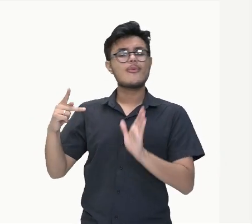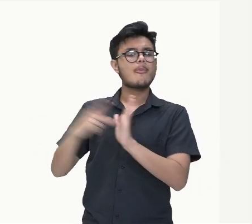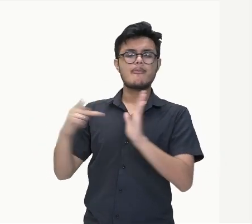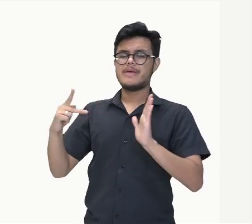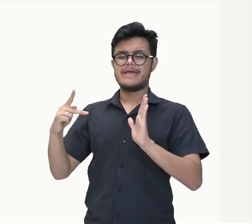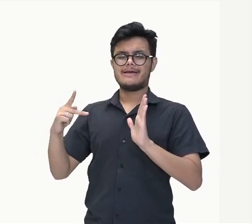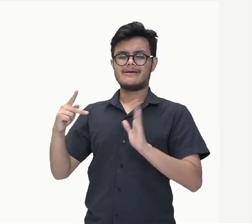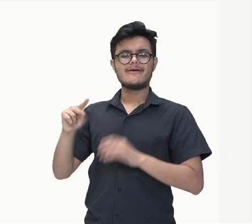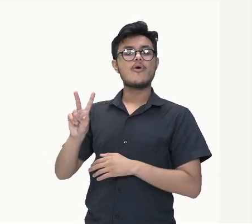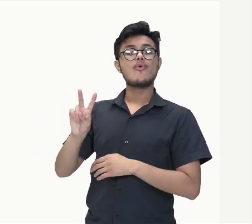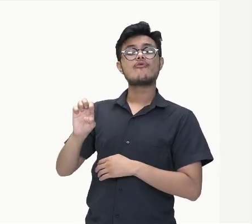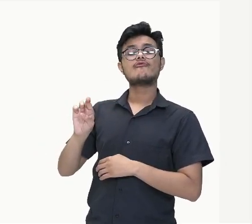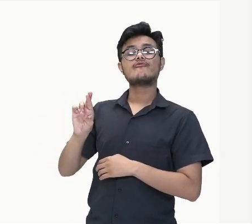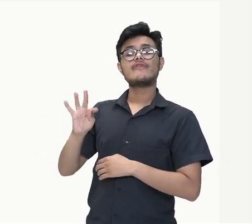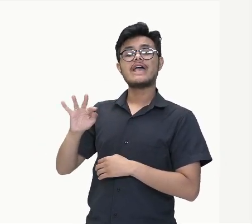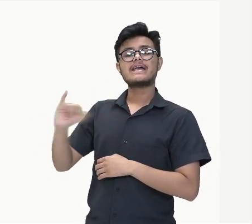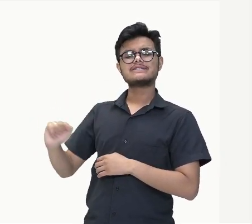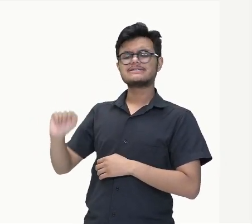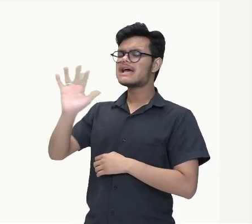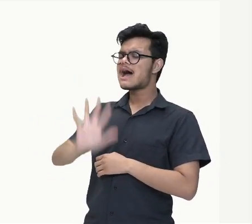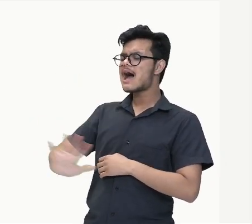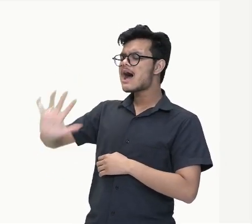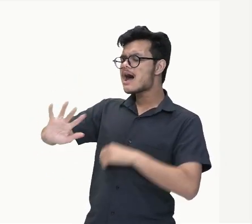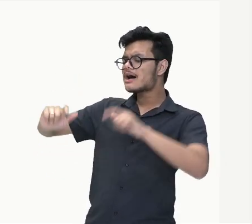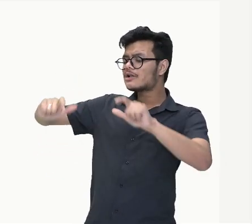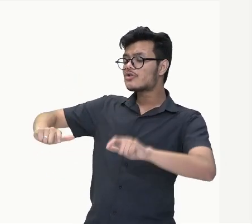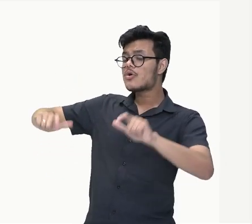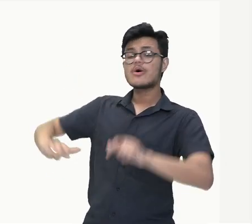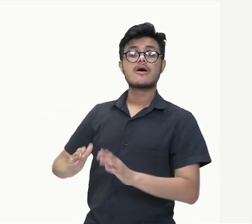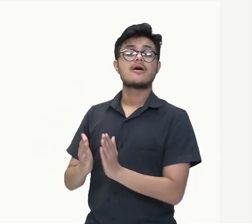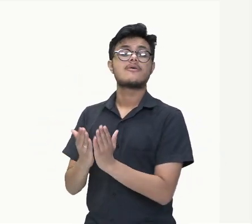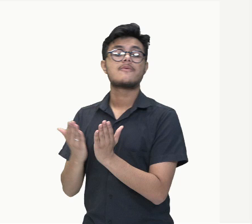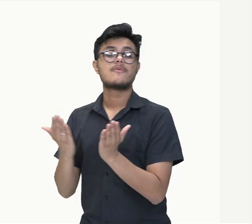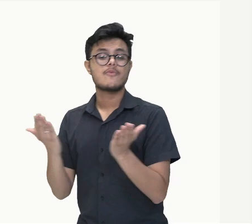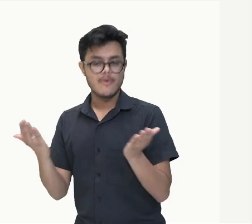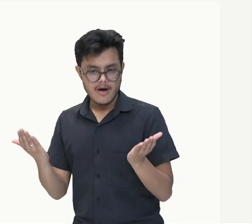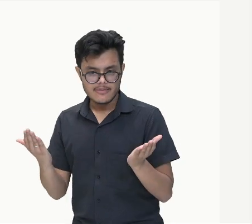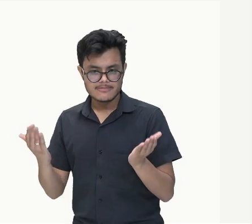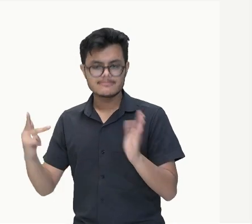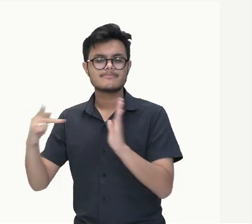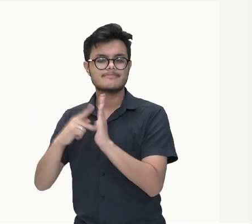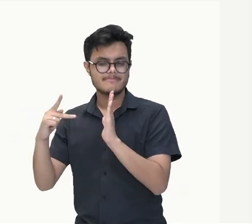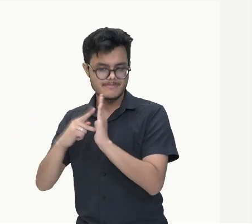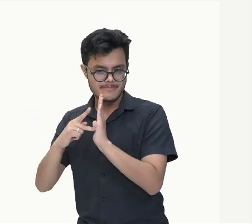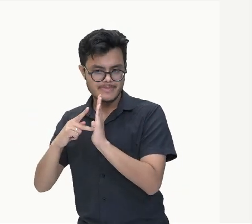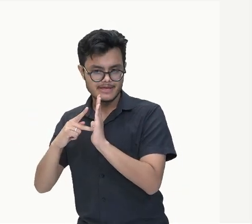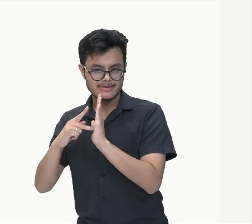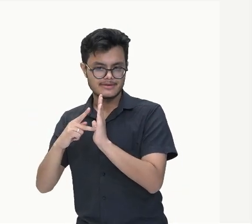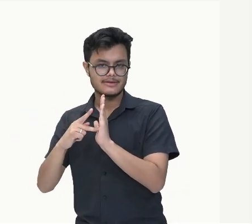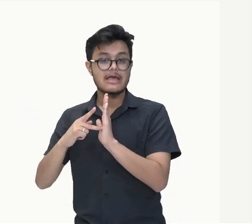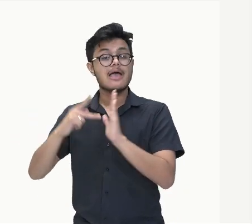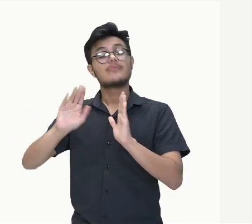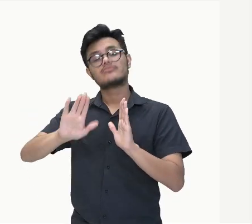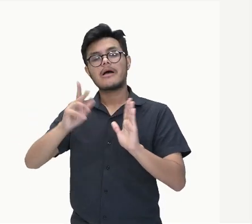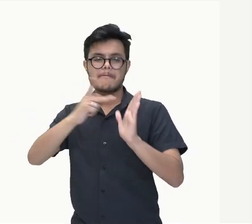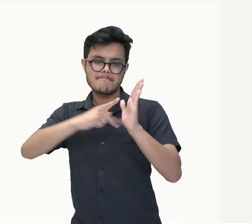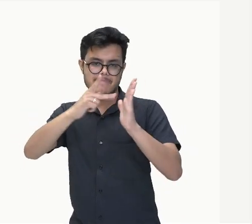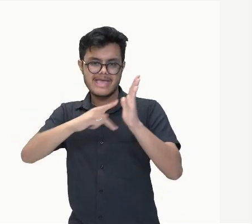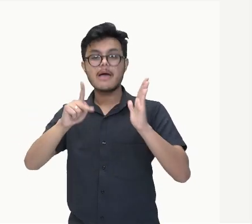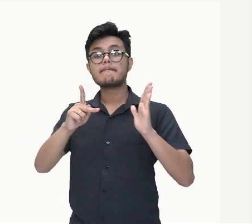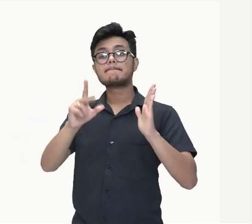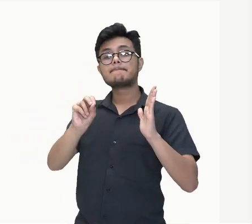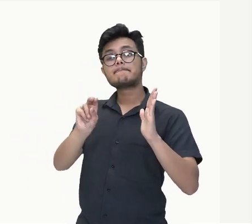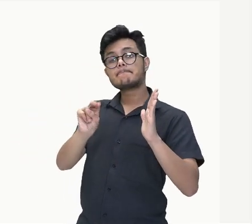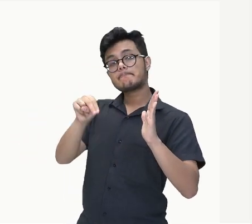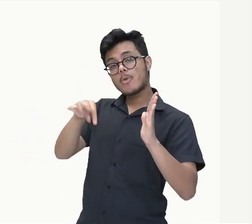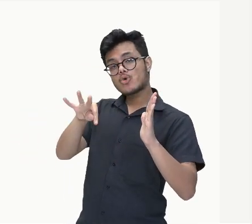esse vértice da parábola está sendo traçado ali no nosso plano cartesiano, ok? Bom,